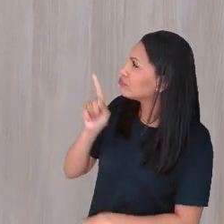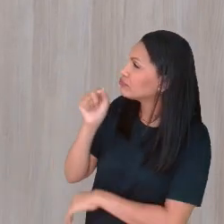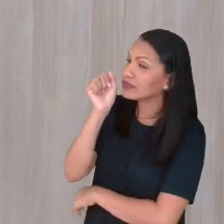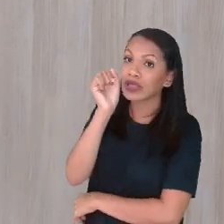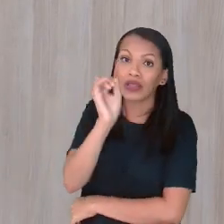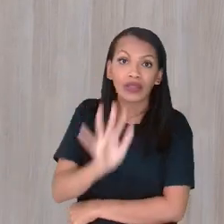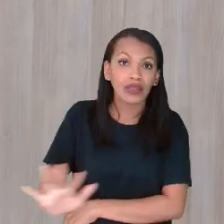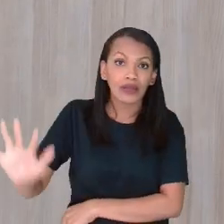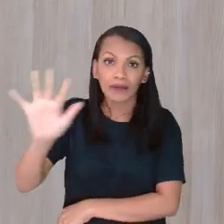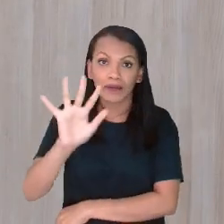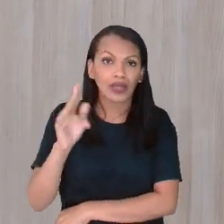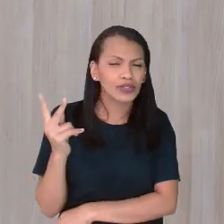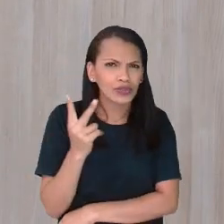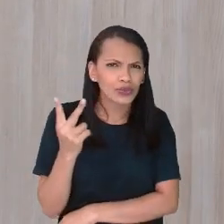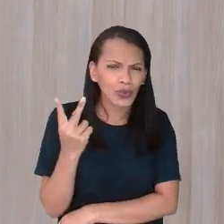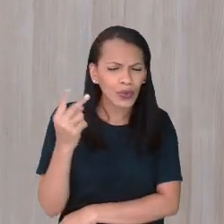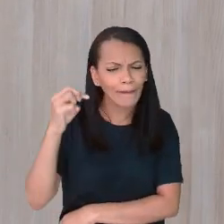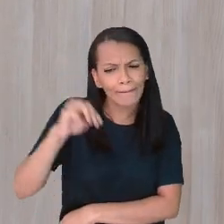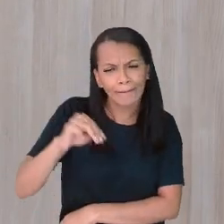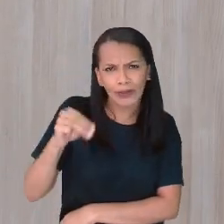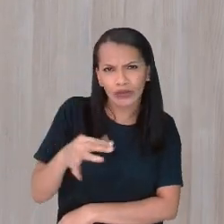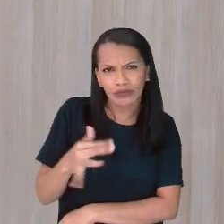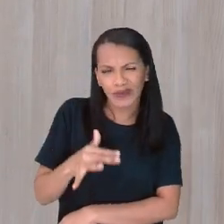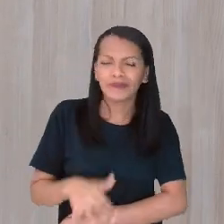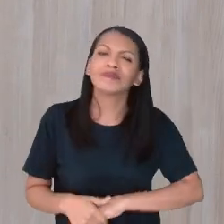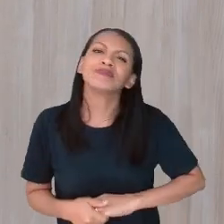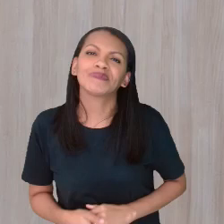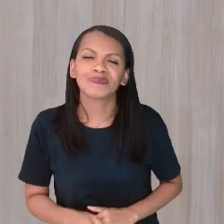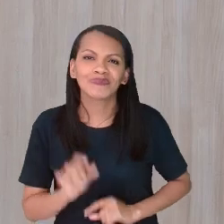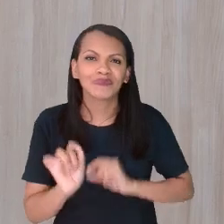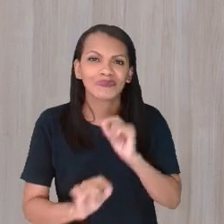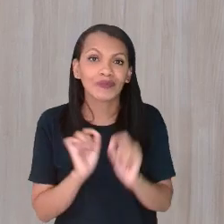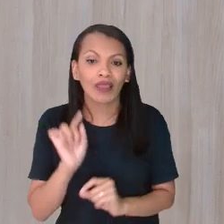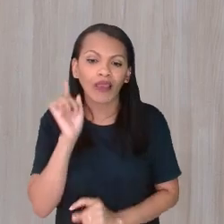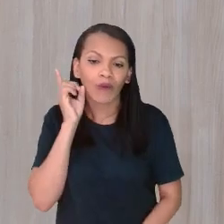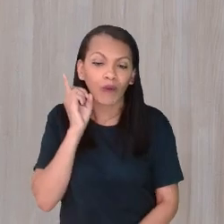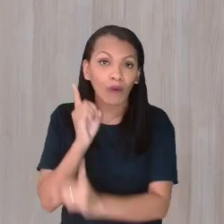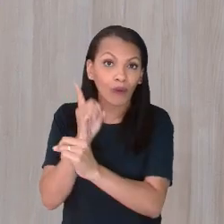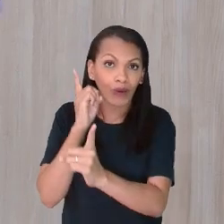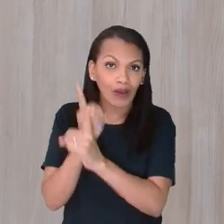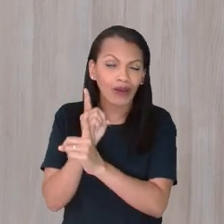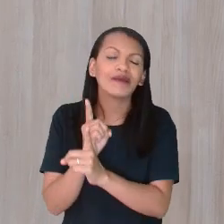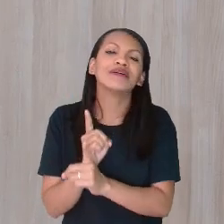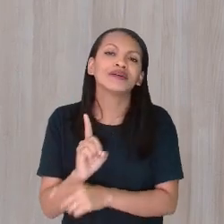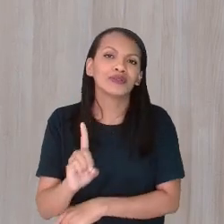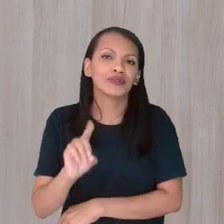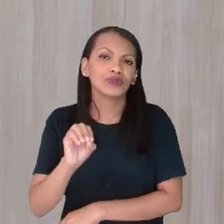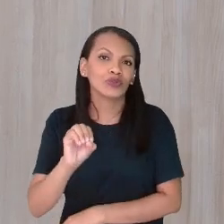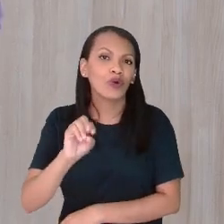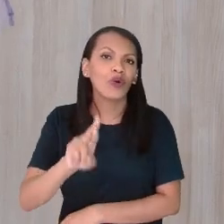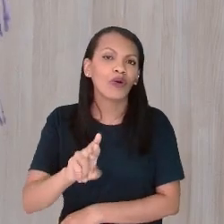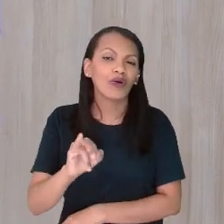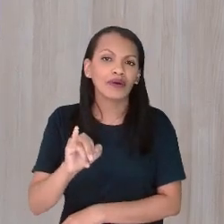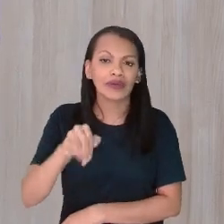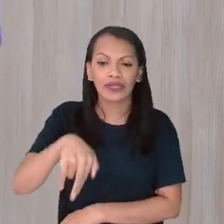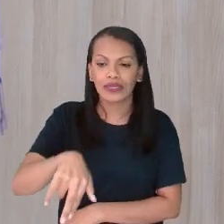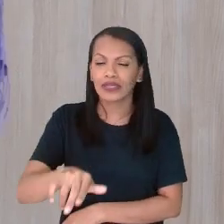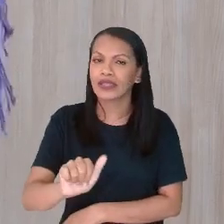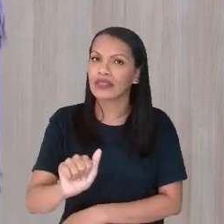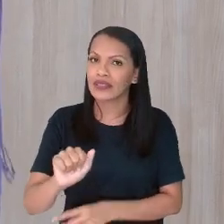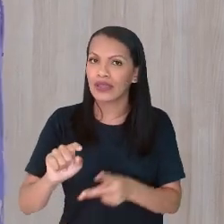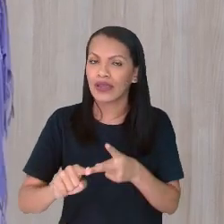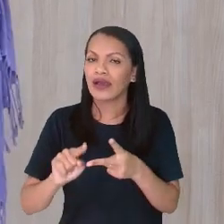leitura visual de 2 minutos e pouco, que é justamente o encontro da Dorina Gouveia com a Anísia